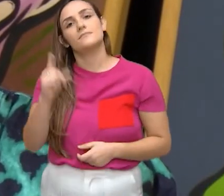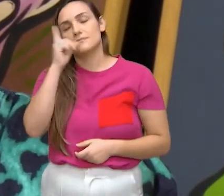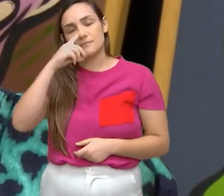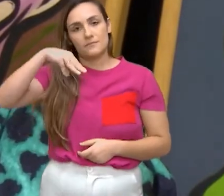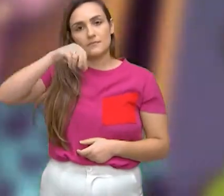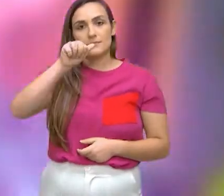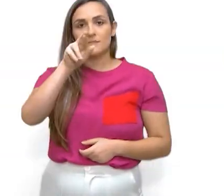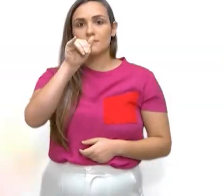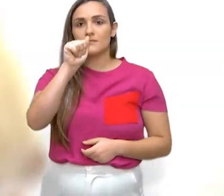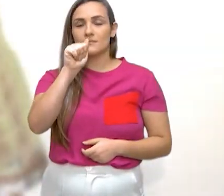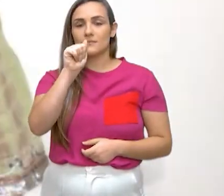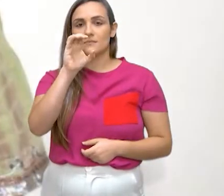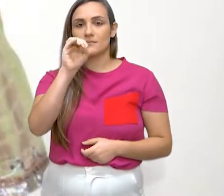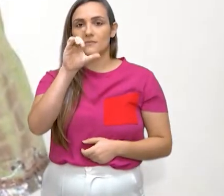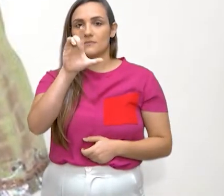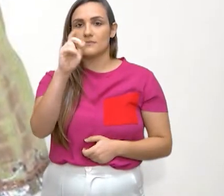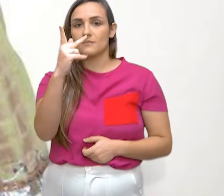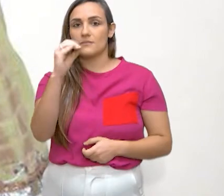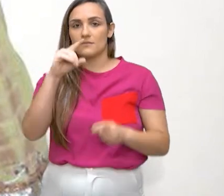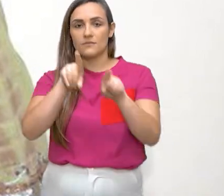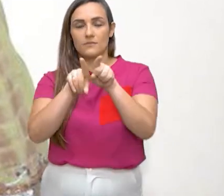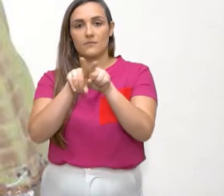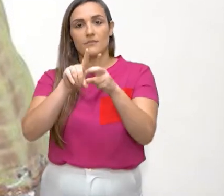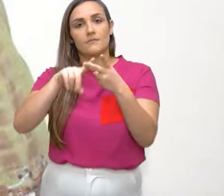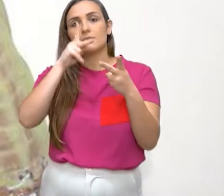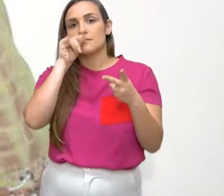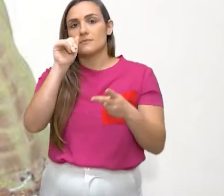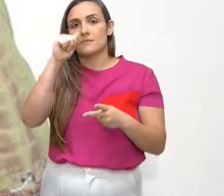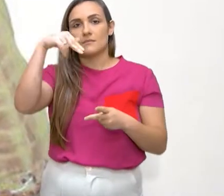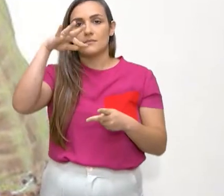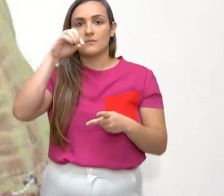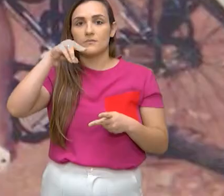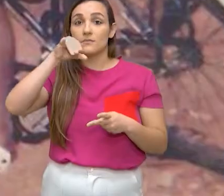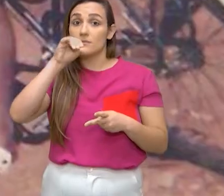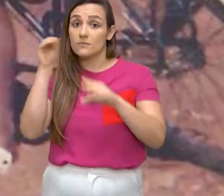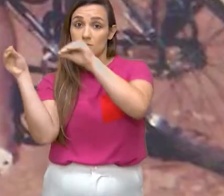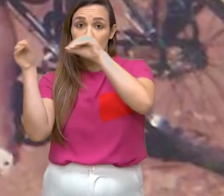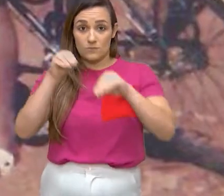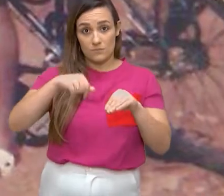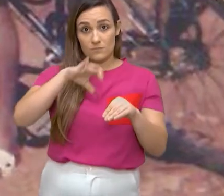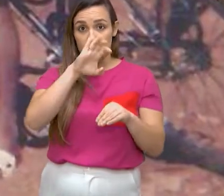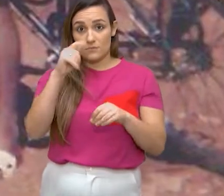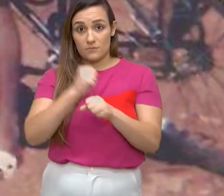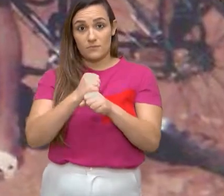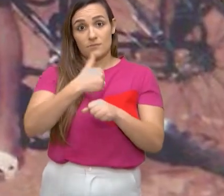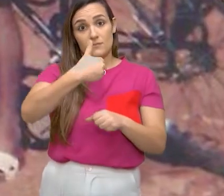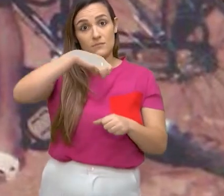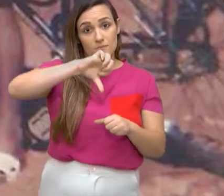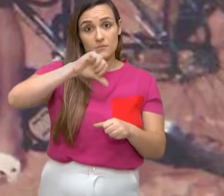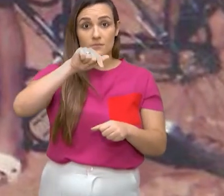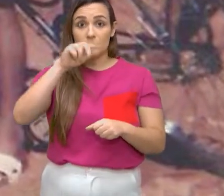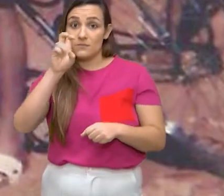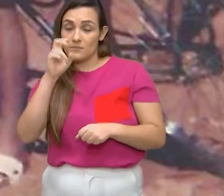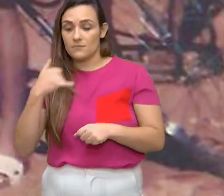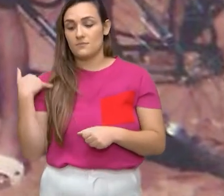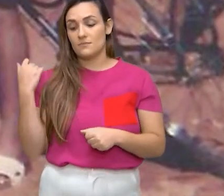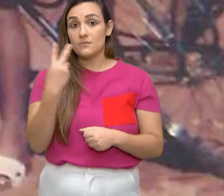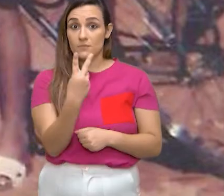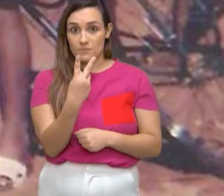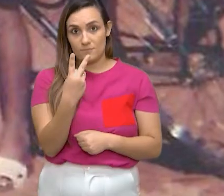artes visuais. Filha de Maria Coelho da Silva e Antônio Alves da Silva, Marilena Grolli se mudou para Campo Grande